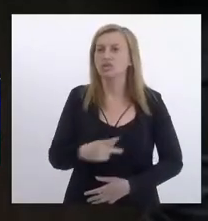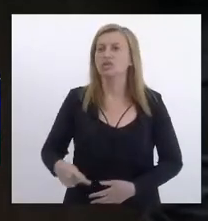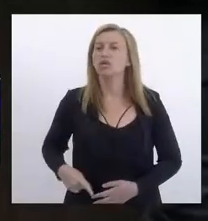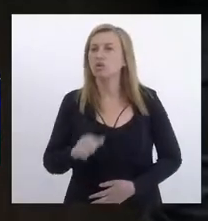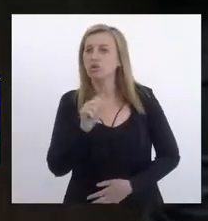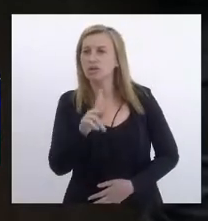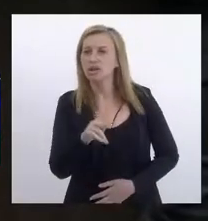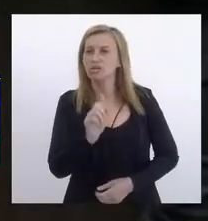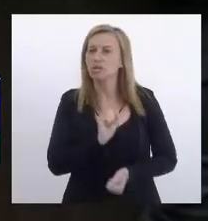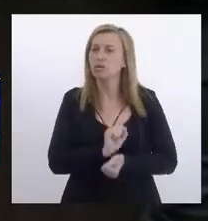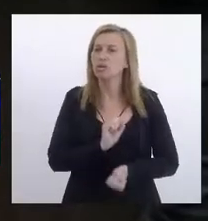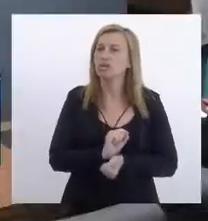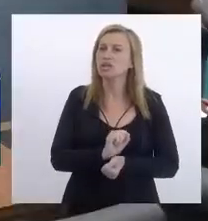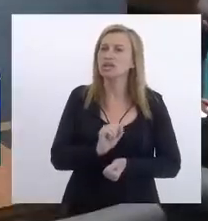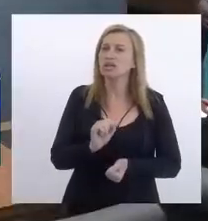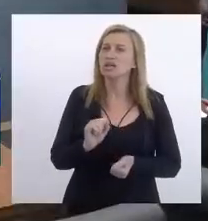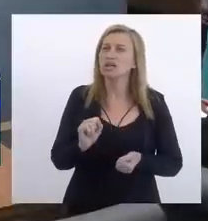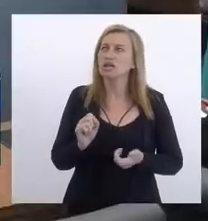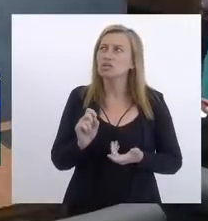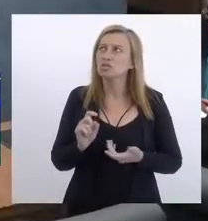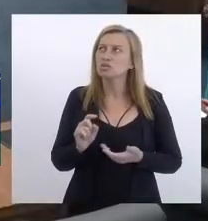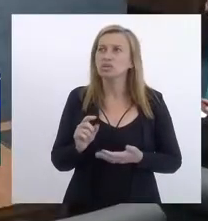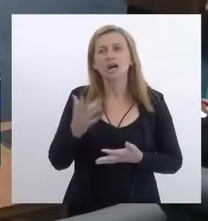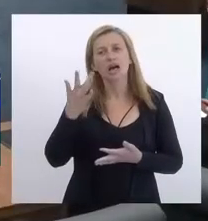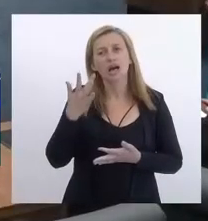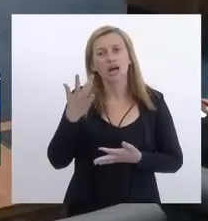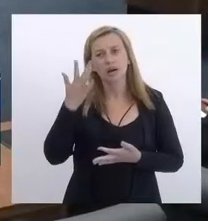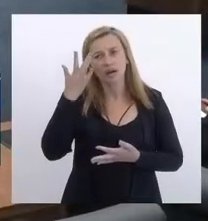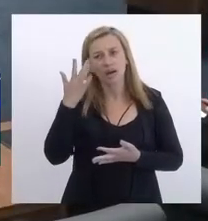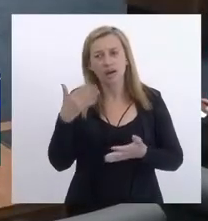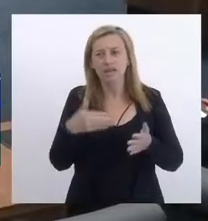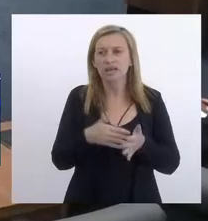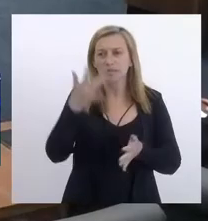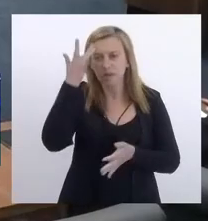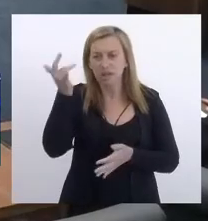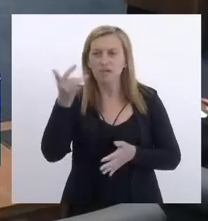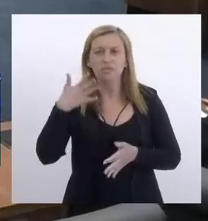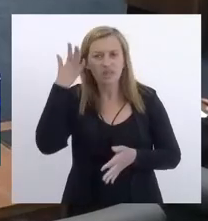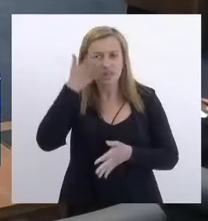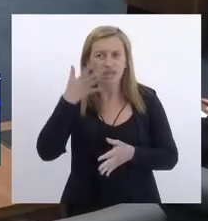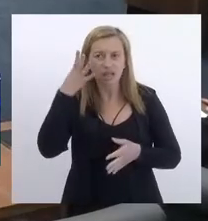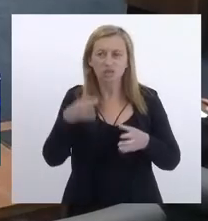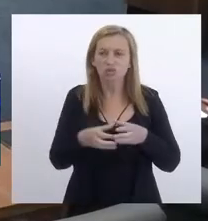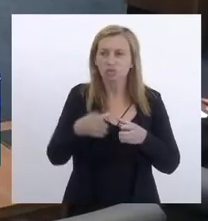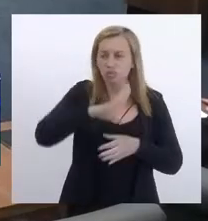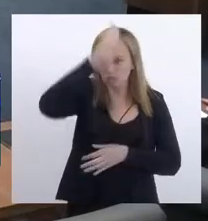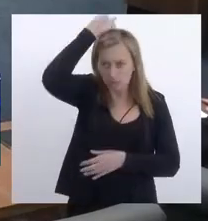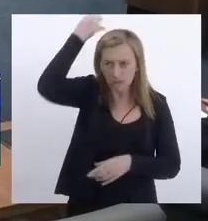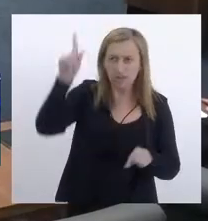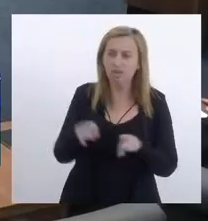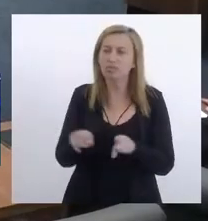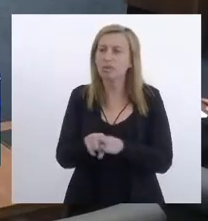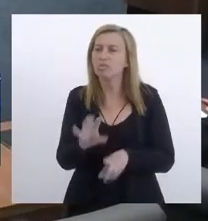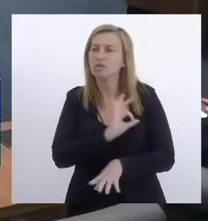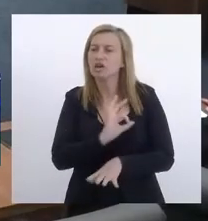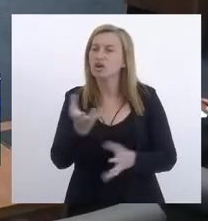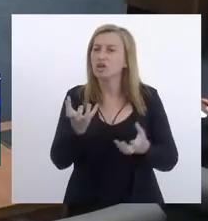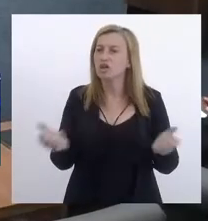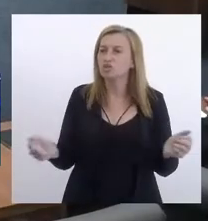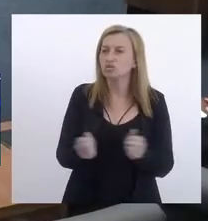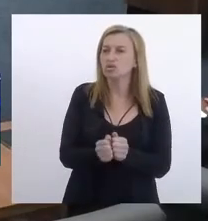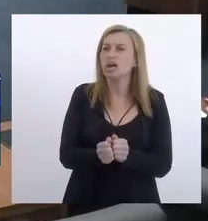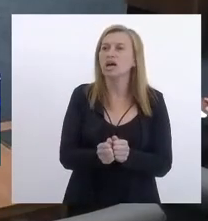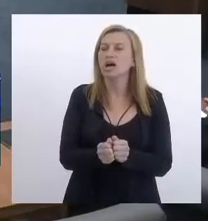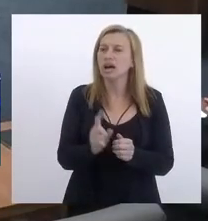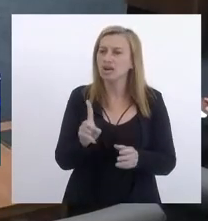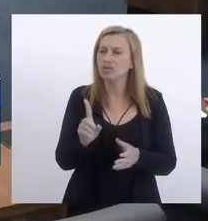Eu estou aguardando de hoje para amanhã a mensagem sobre bombeiros e policiais. Sim, Eu quero botar todos juntos. Juntos, ok. Aí eu